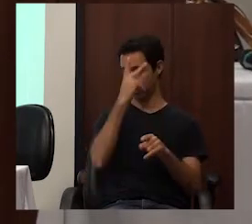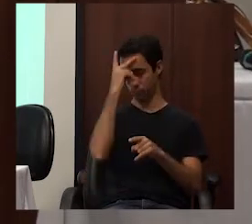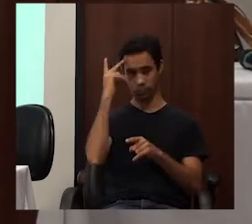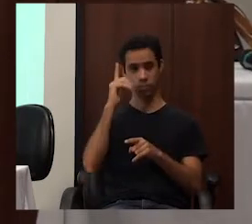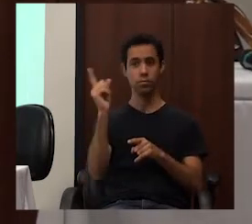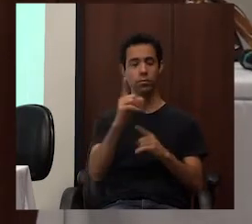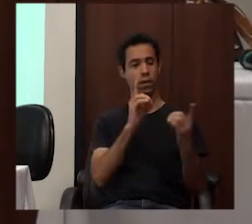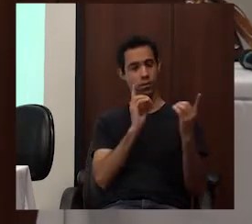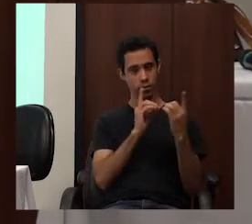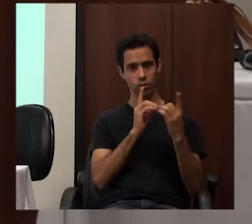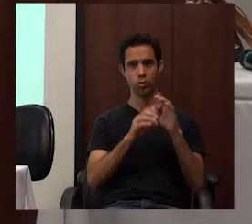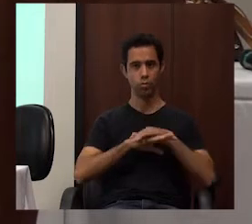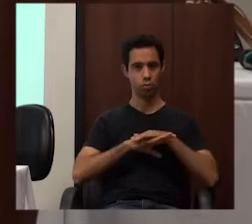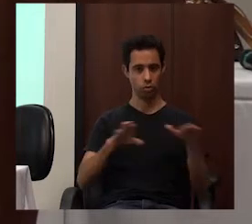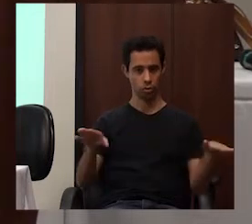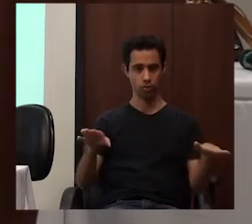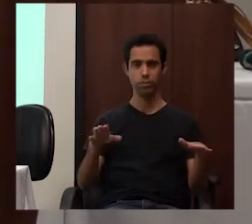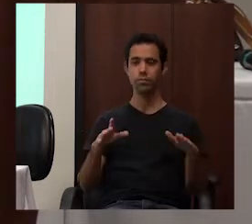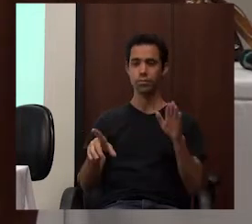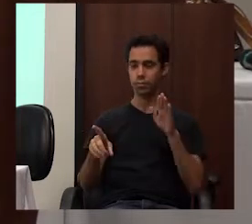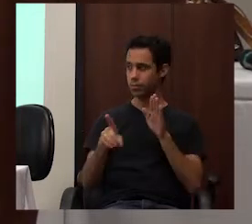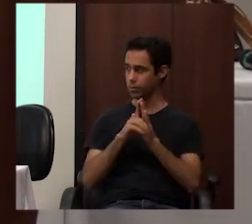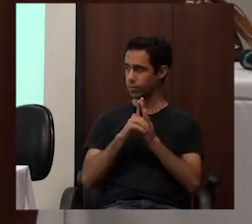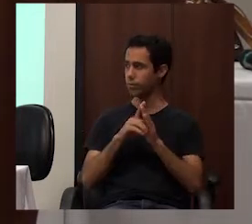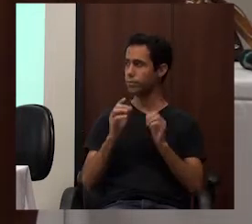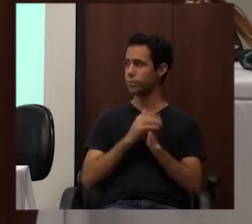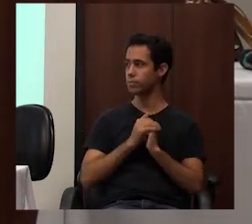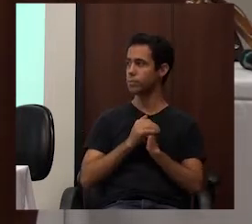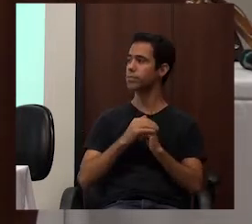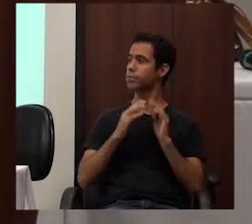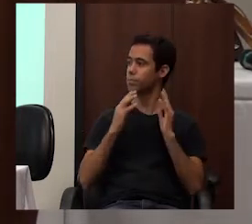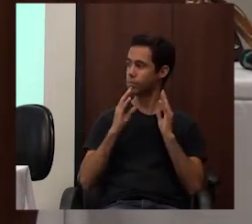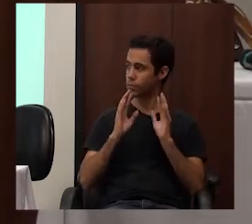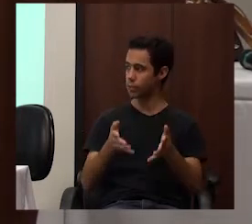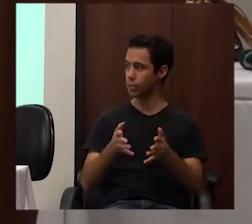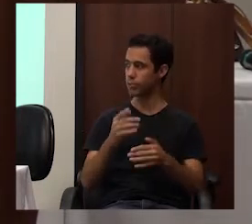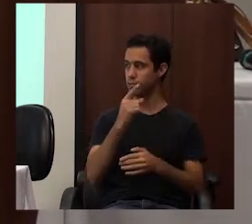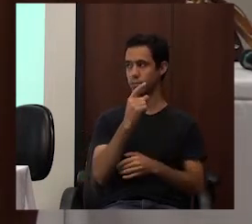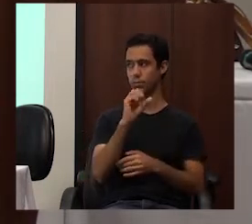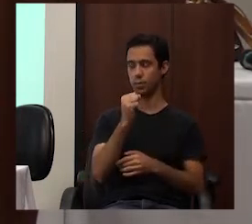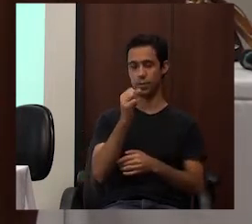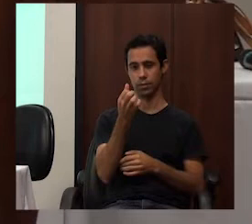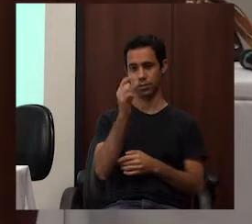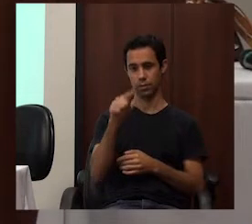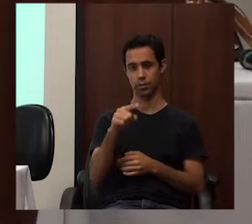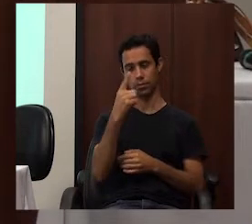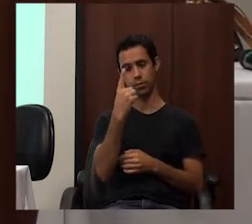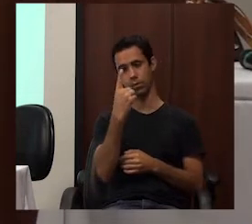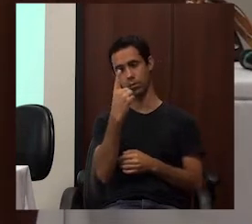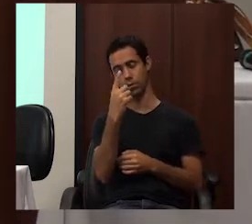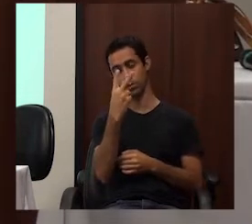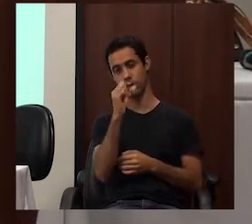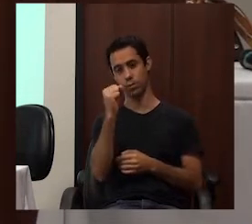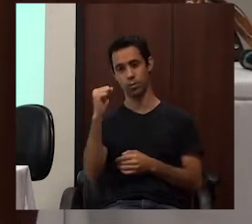com autismo, porque já existia esse decreto legislativo 180/2008, que trouxe o direito da pessoa